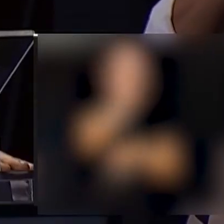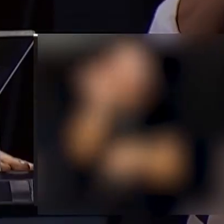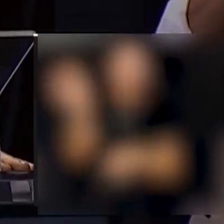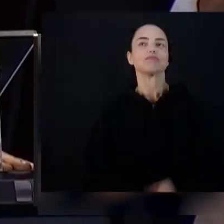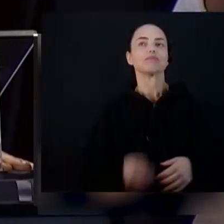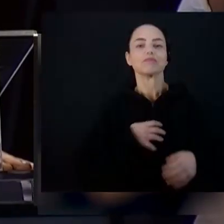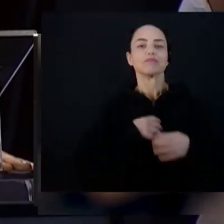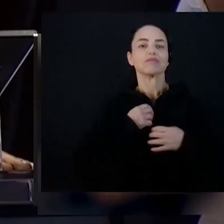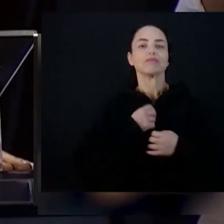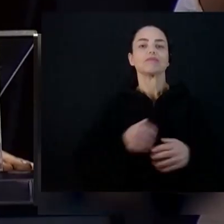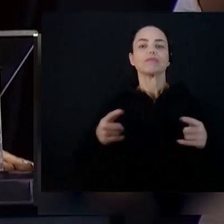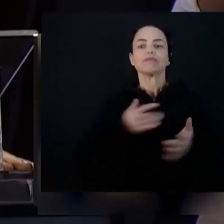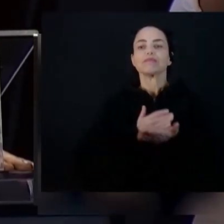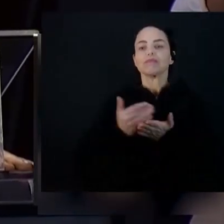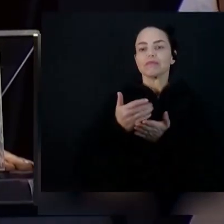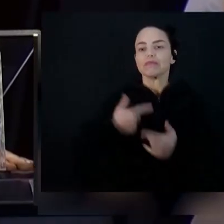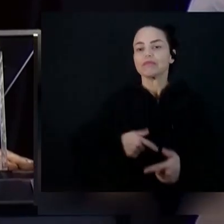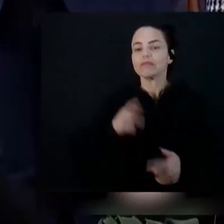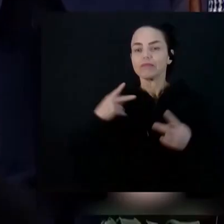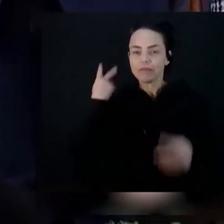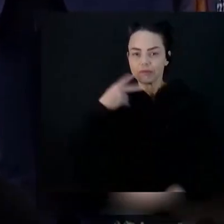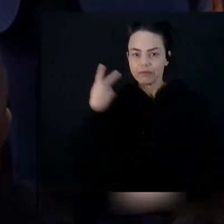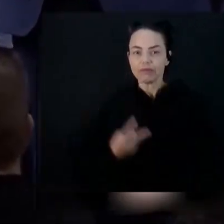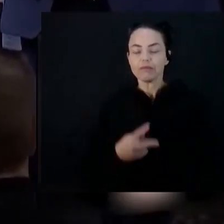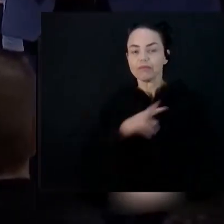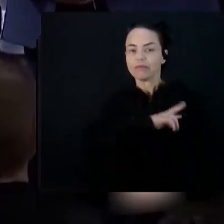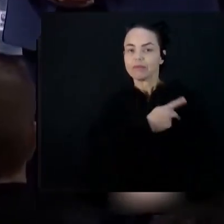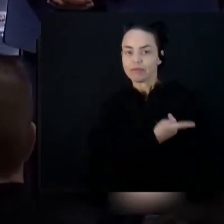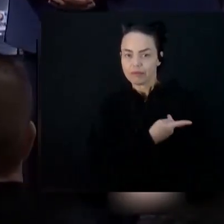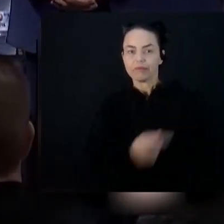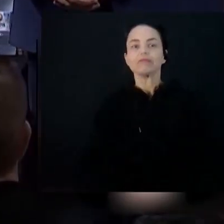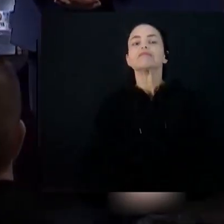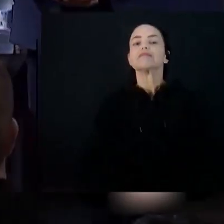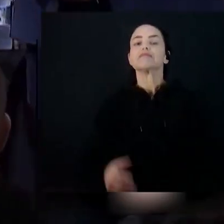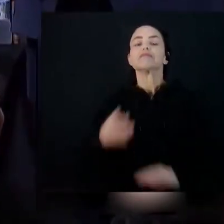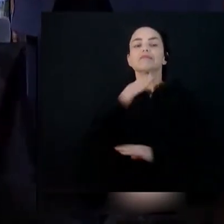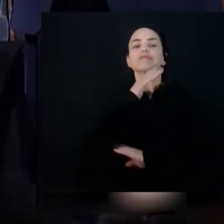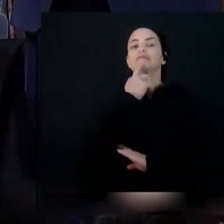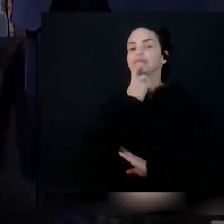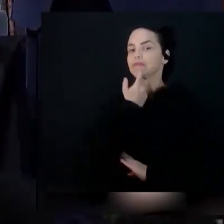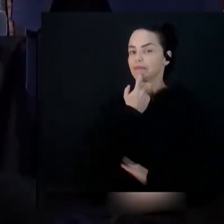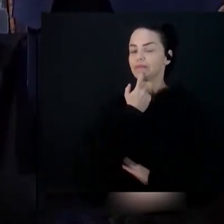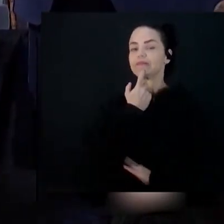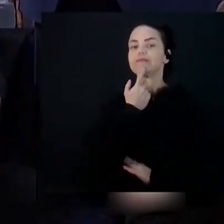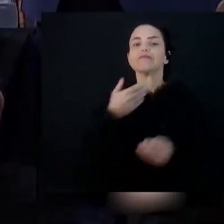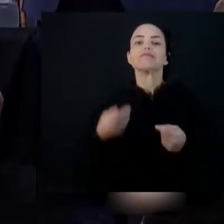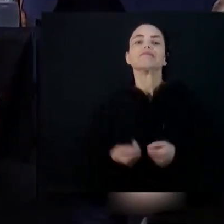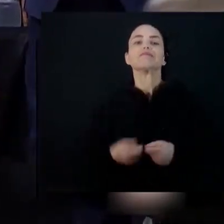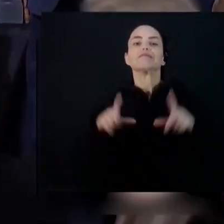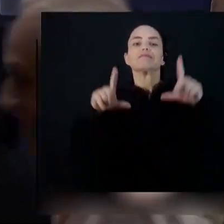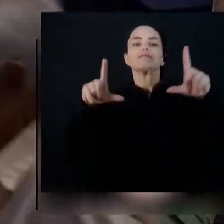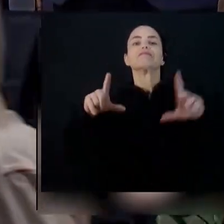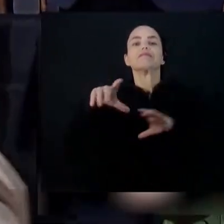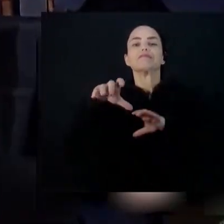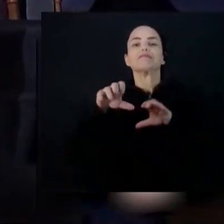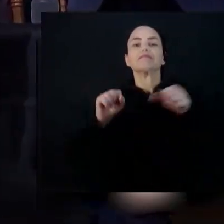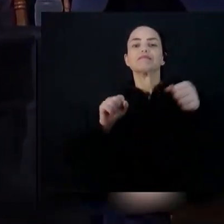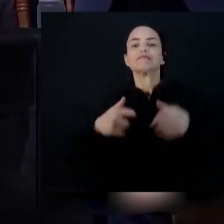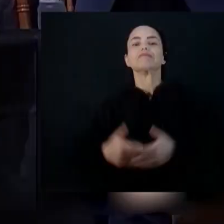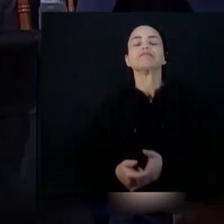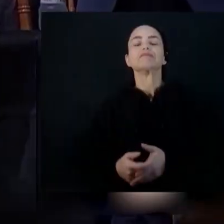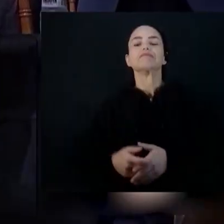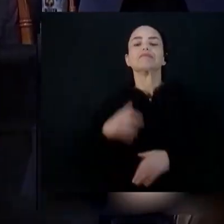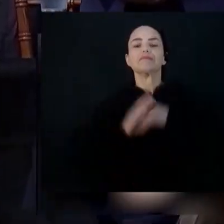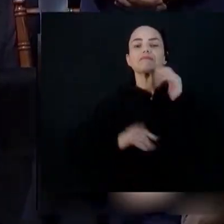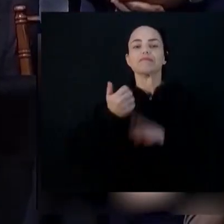Por iniciativa do vereador Paulo Haddad, a Câmara Municipal concedeu o diploma de mérito do profissional da saúde